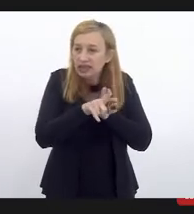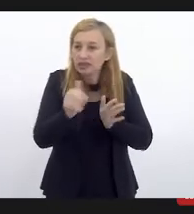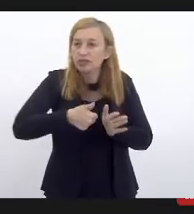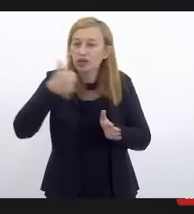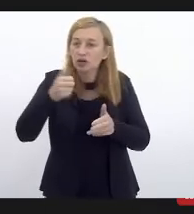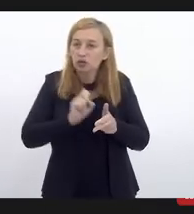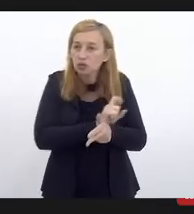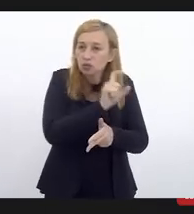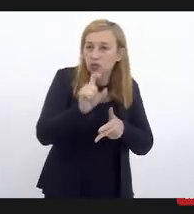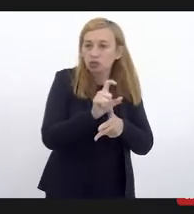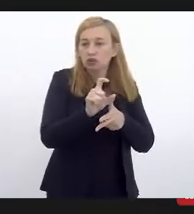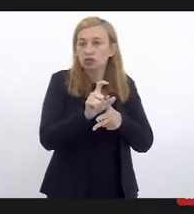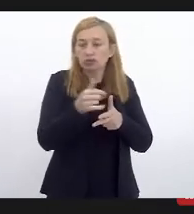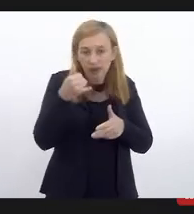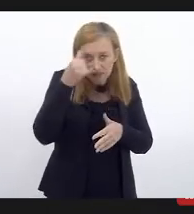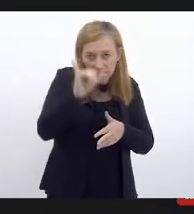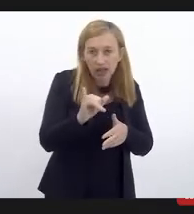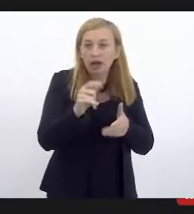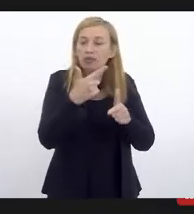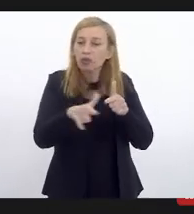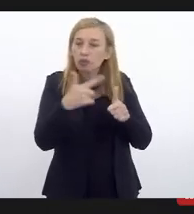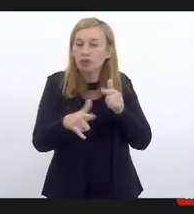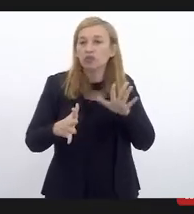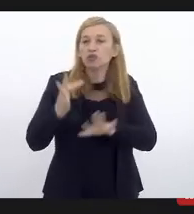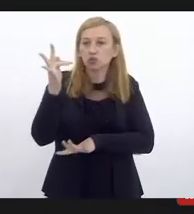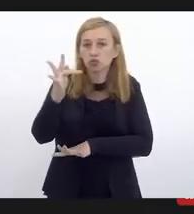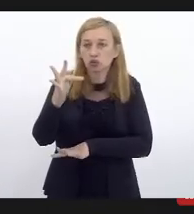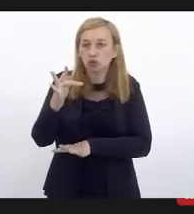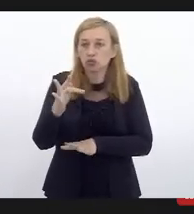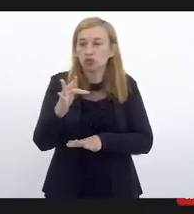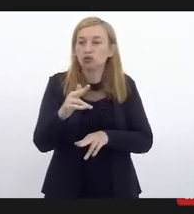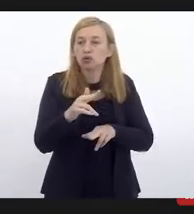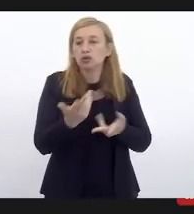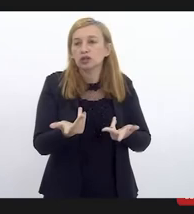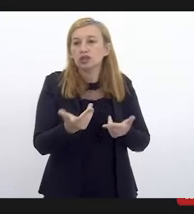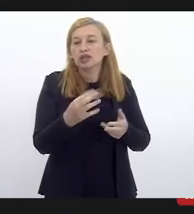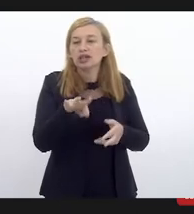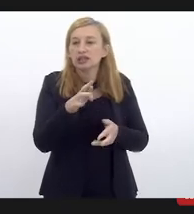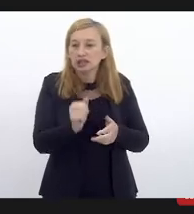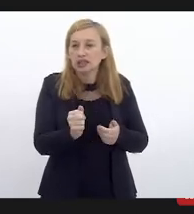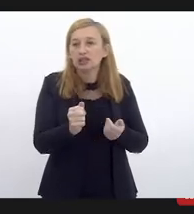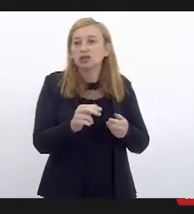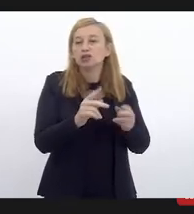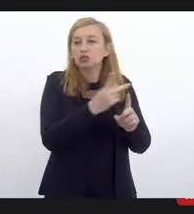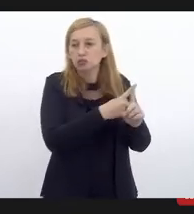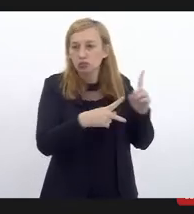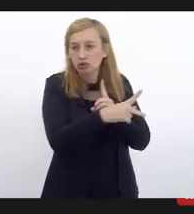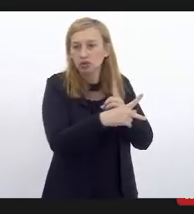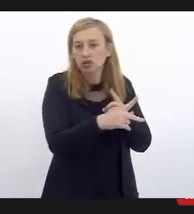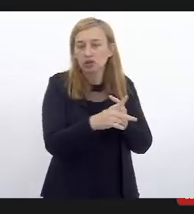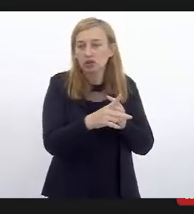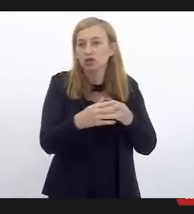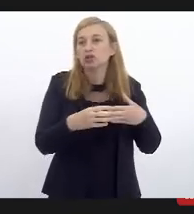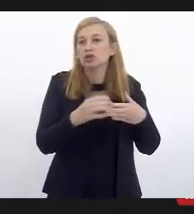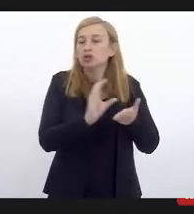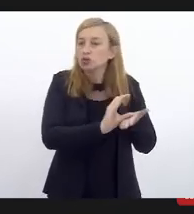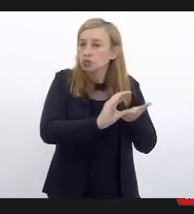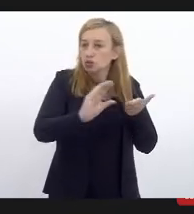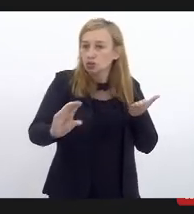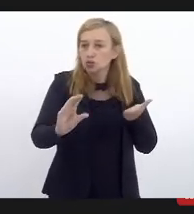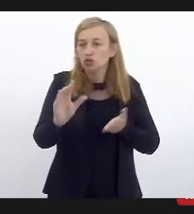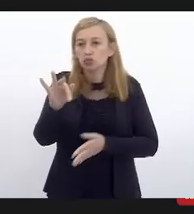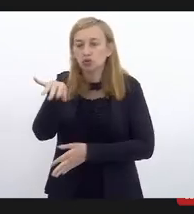para evitar algum tipo de problema decorrente dessa afetação à receita do Rio Previdência, redirecionando os recursos para o